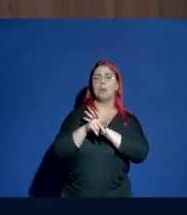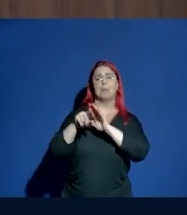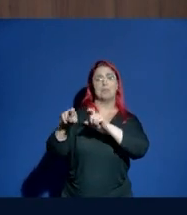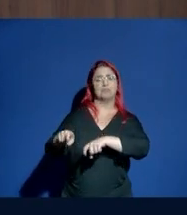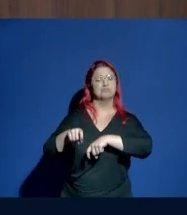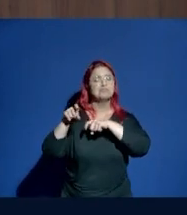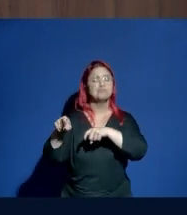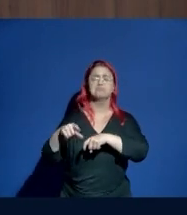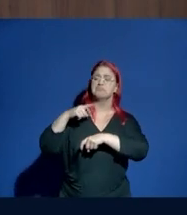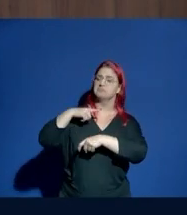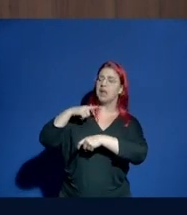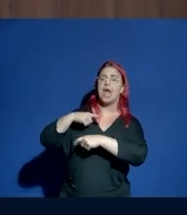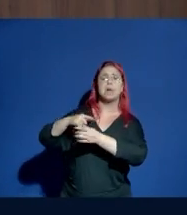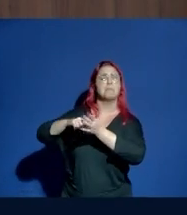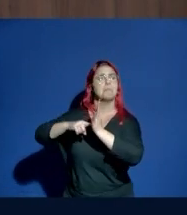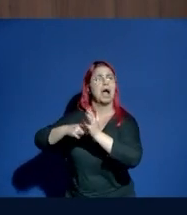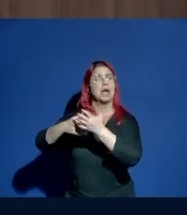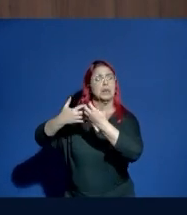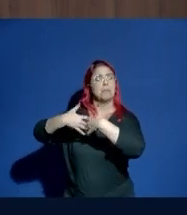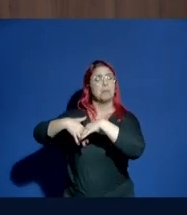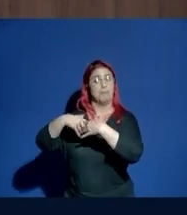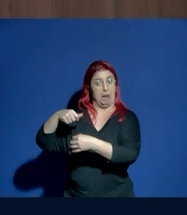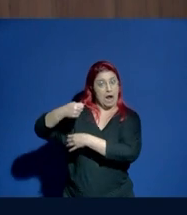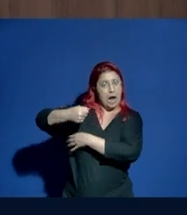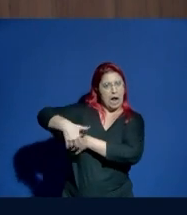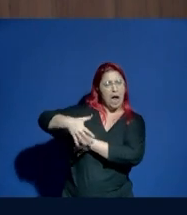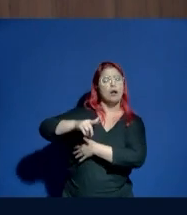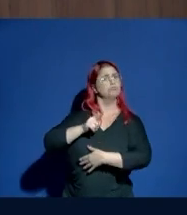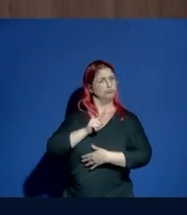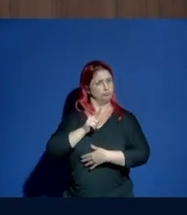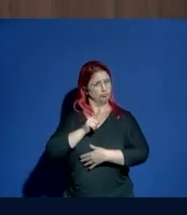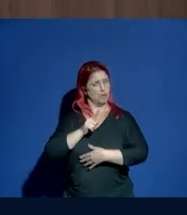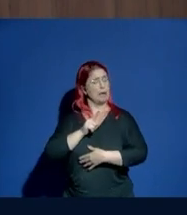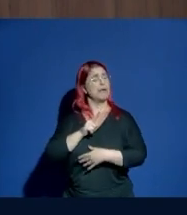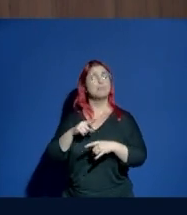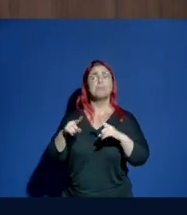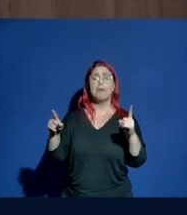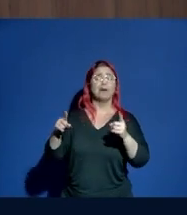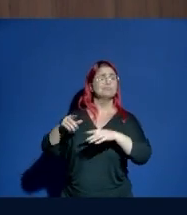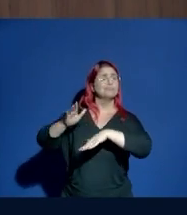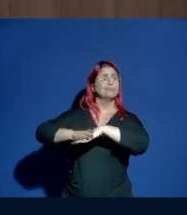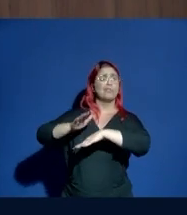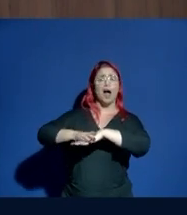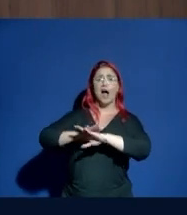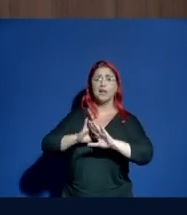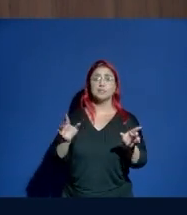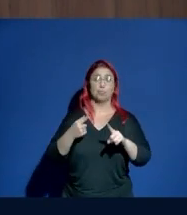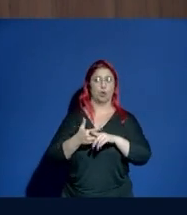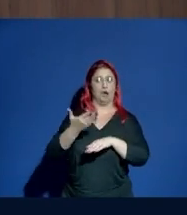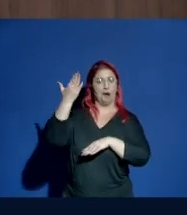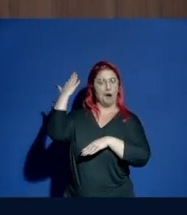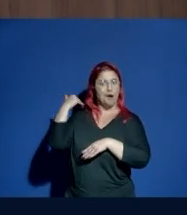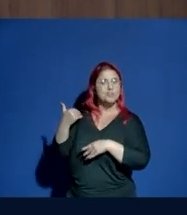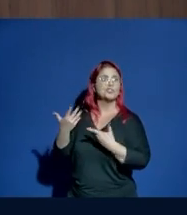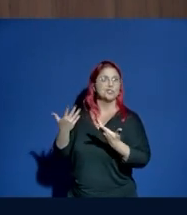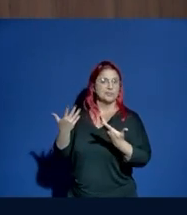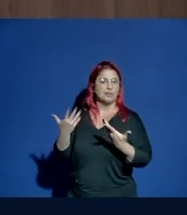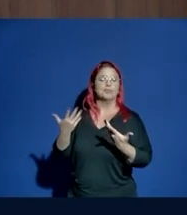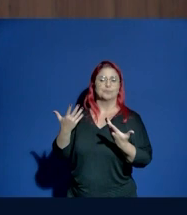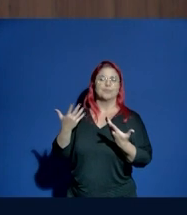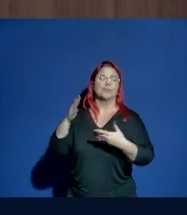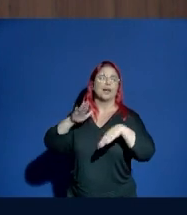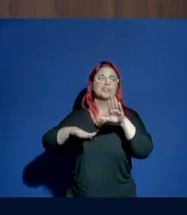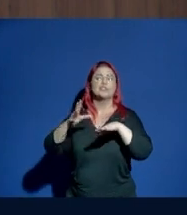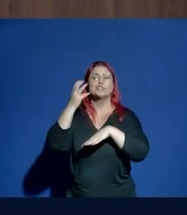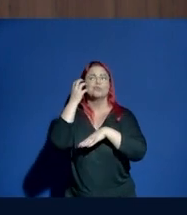ter sua atividade tem seu maquinário caríssimo tem as suas as suas atividades ninguém dormia mais em propriedade rural cada